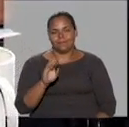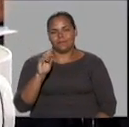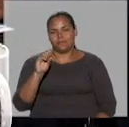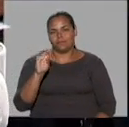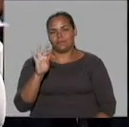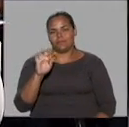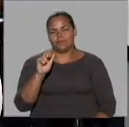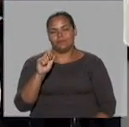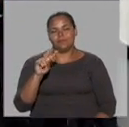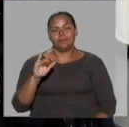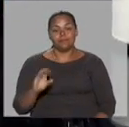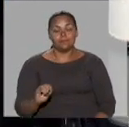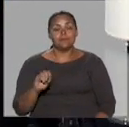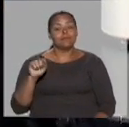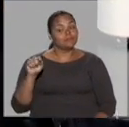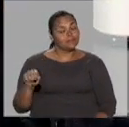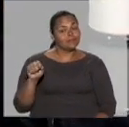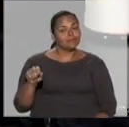Sebadelli.